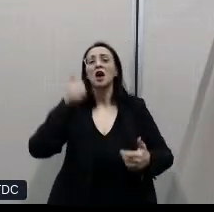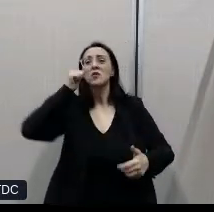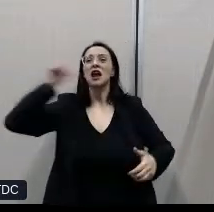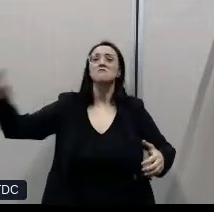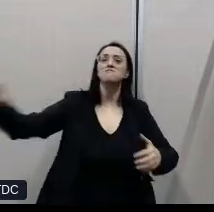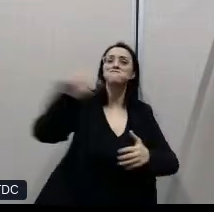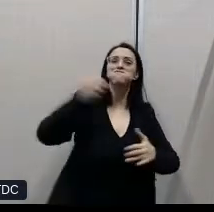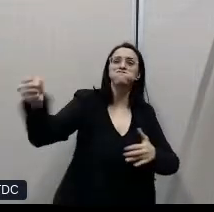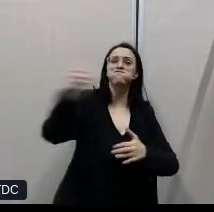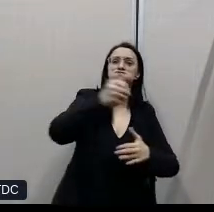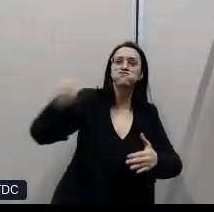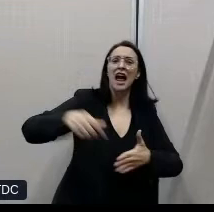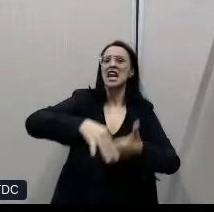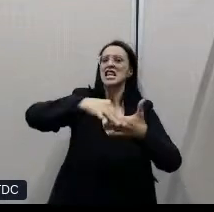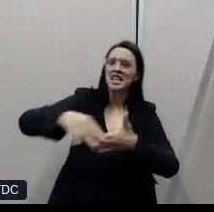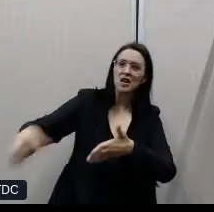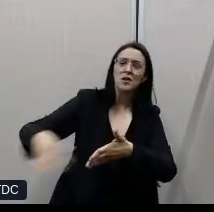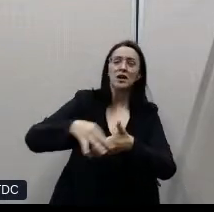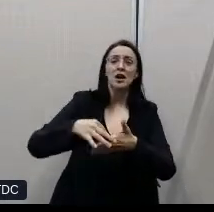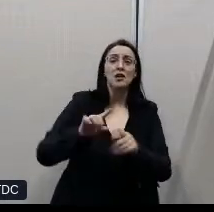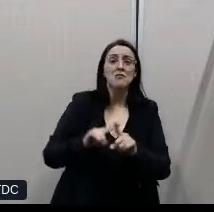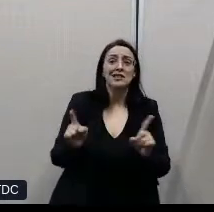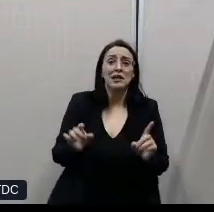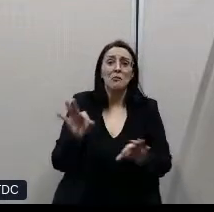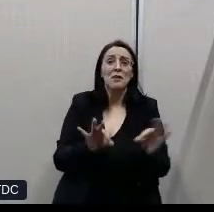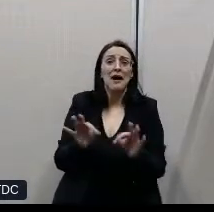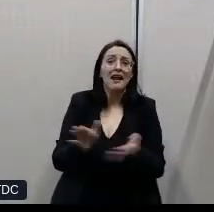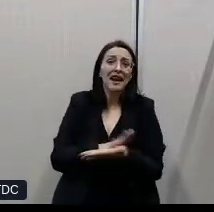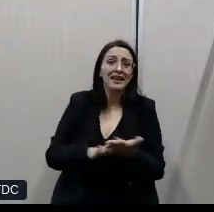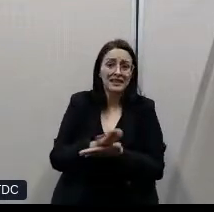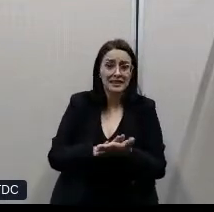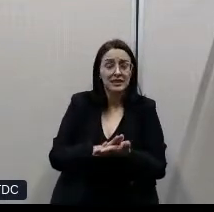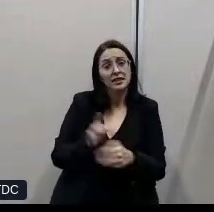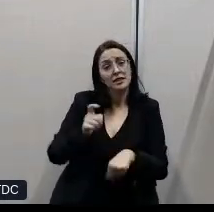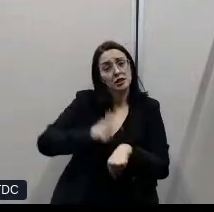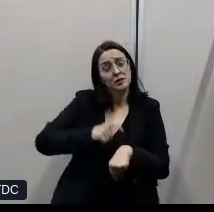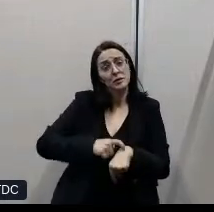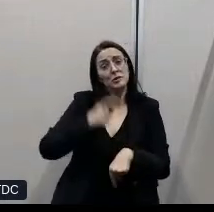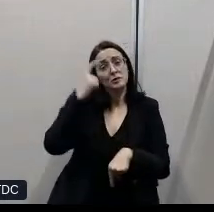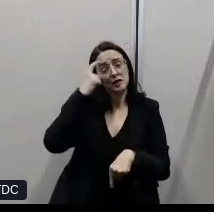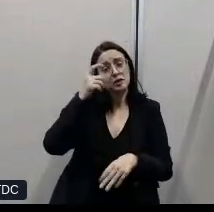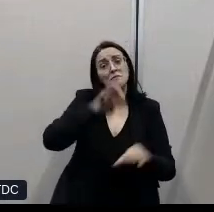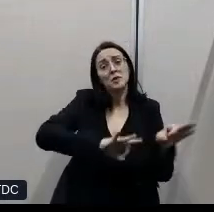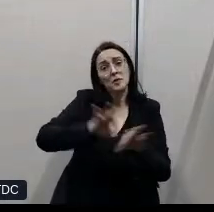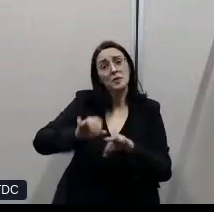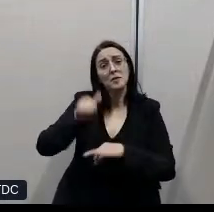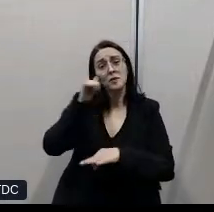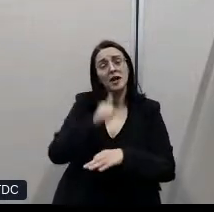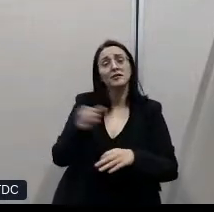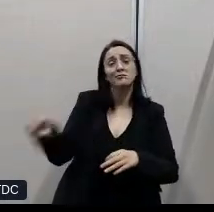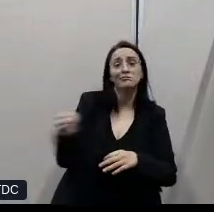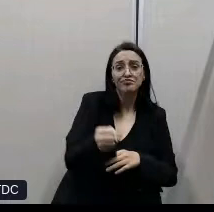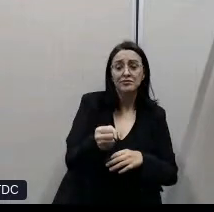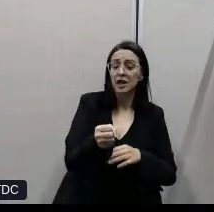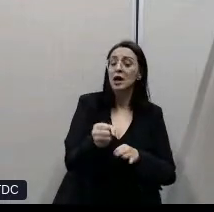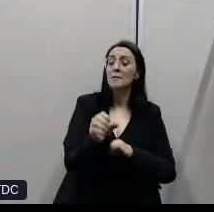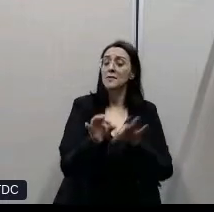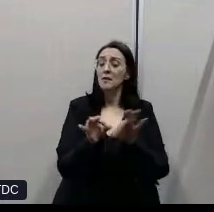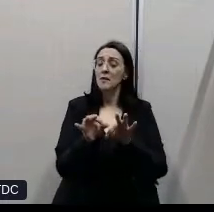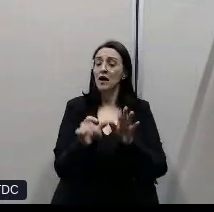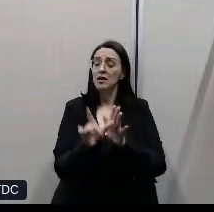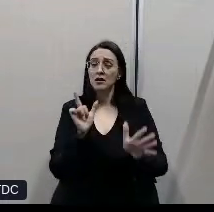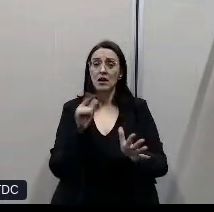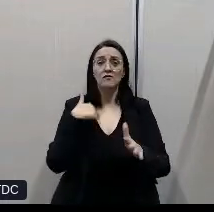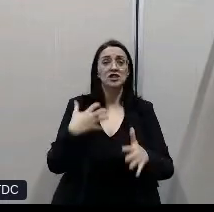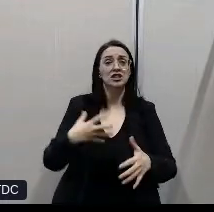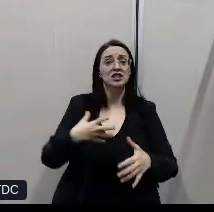para a liderança sem dar nenhum preparo para elas. Então, é importante que, nesse momento, a gente comece a preparar as mulheres para que elas estejam